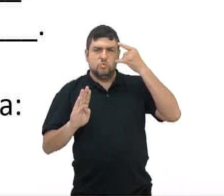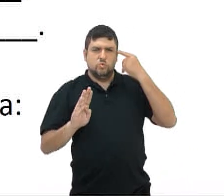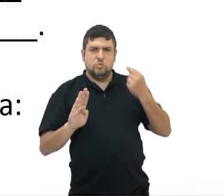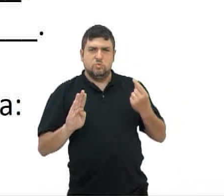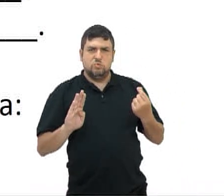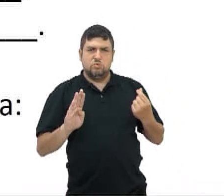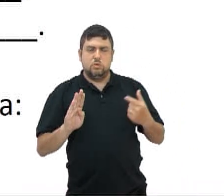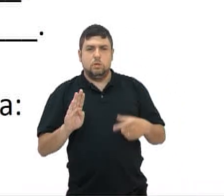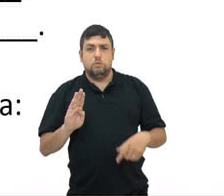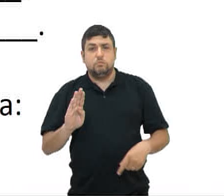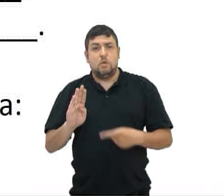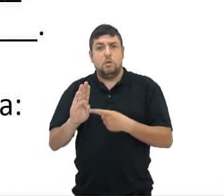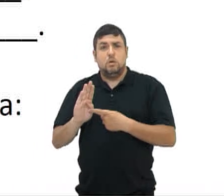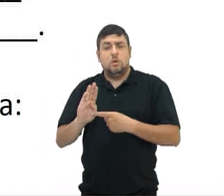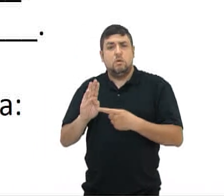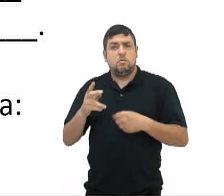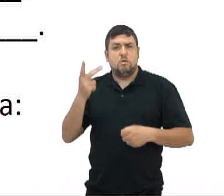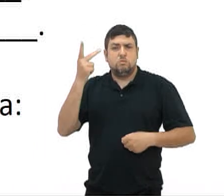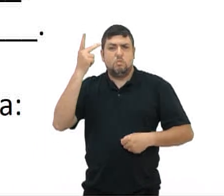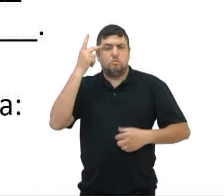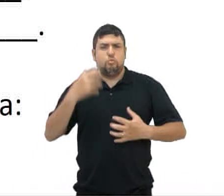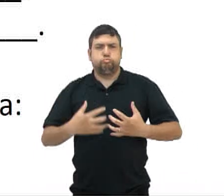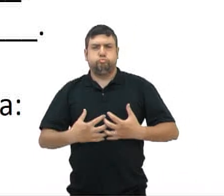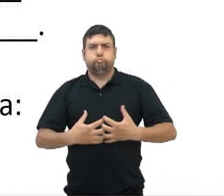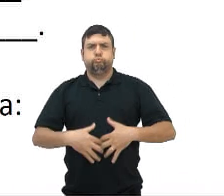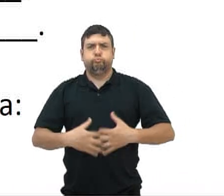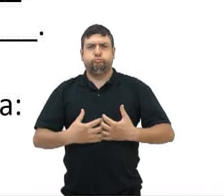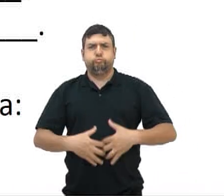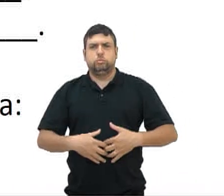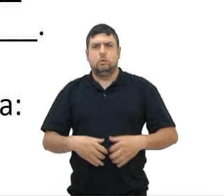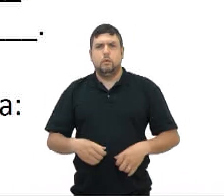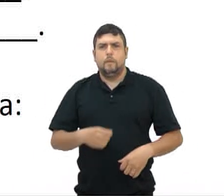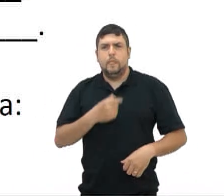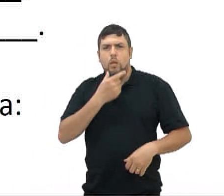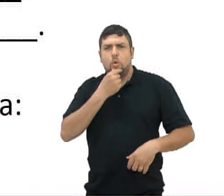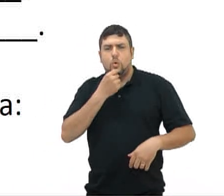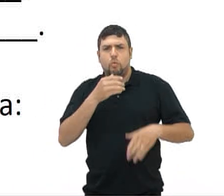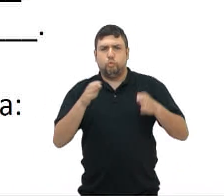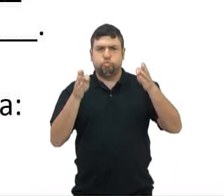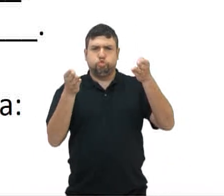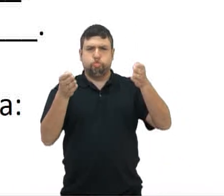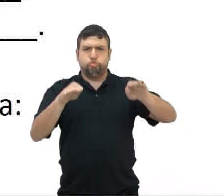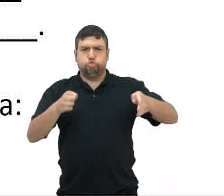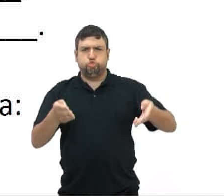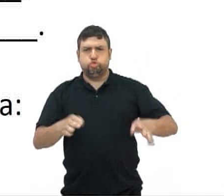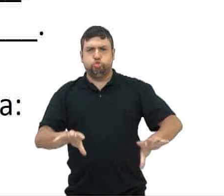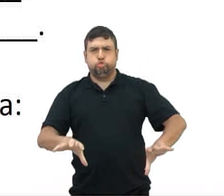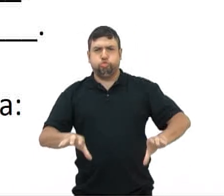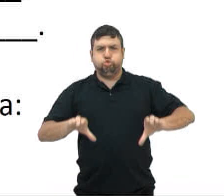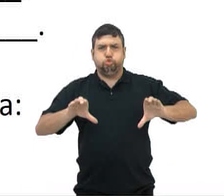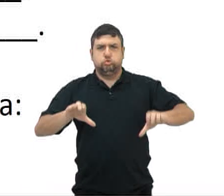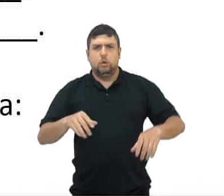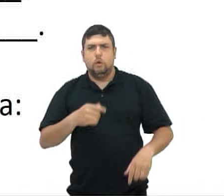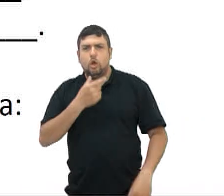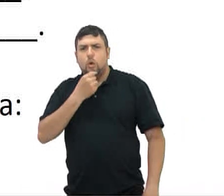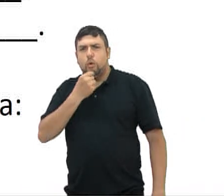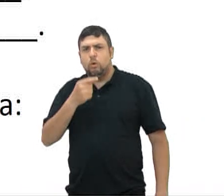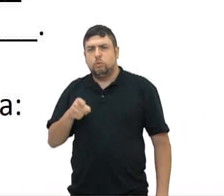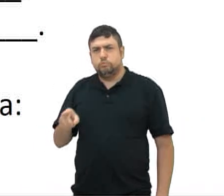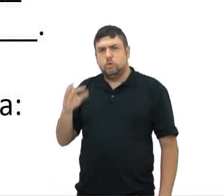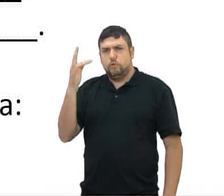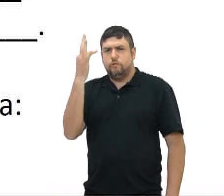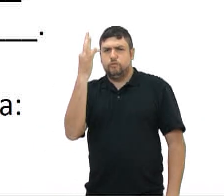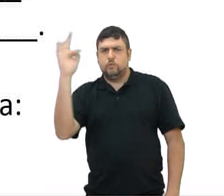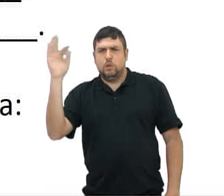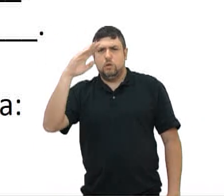a digestão bem feita de São Paulo, o homem curva, o homem nádegas, o homem que, sendo francês, brasileiro,